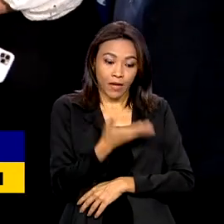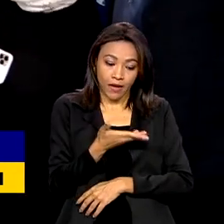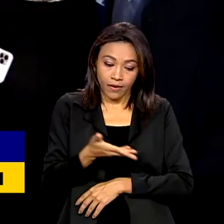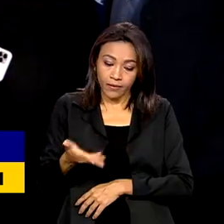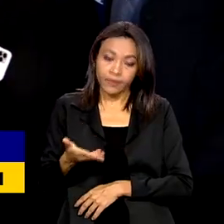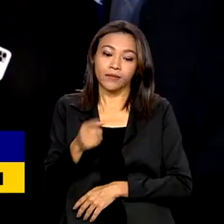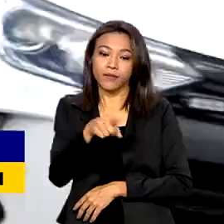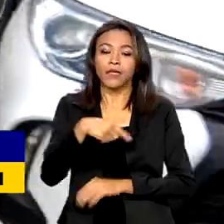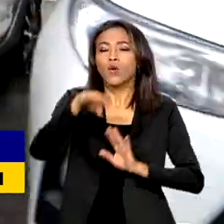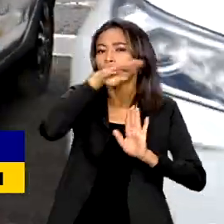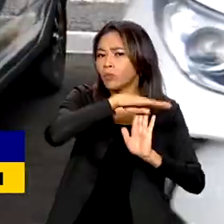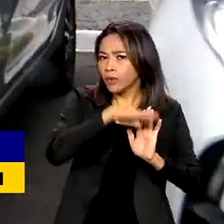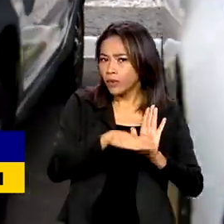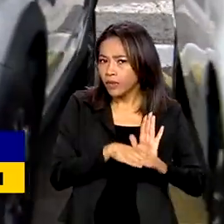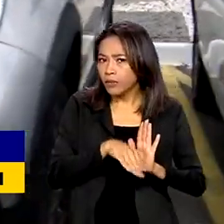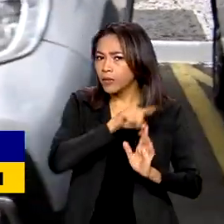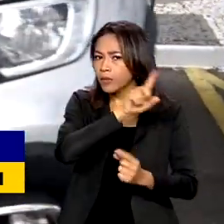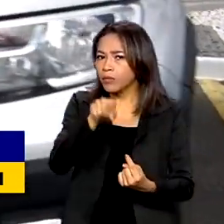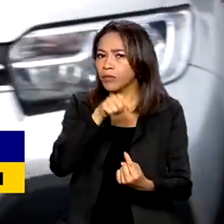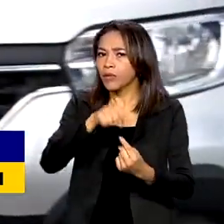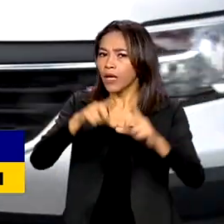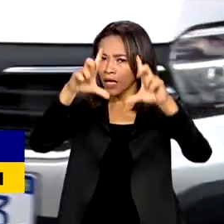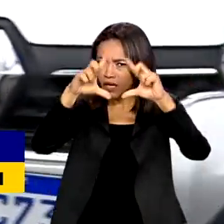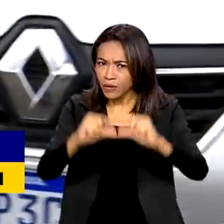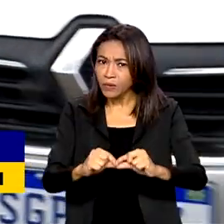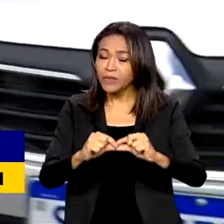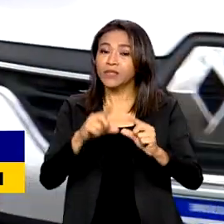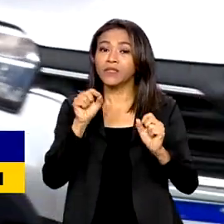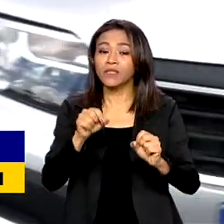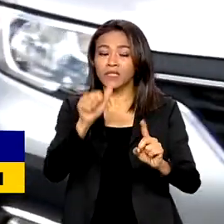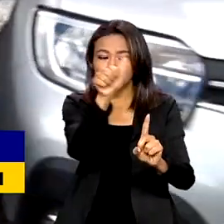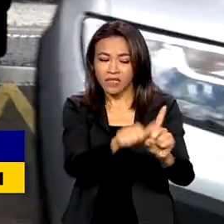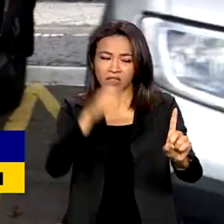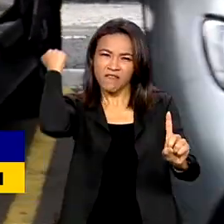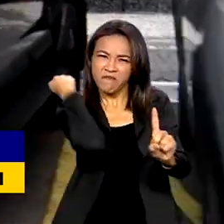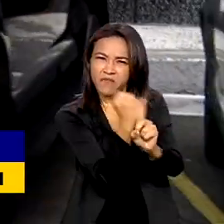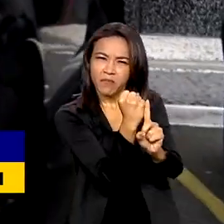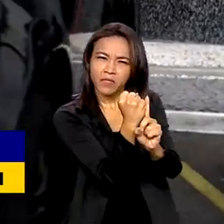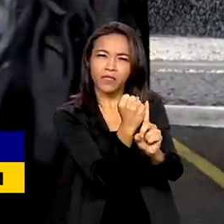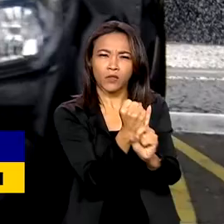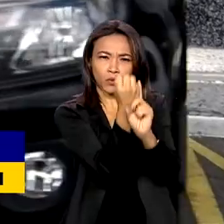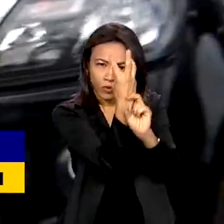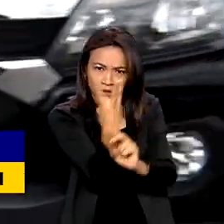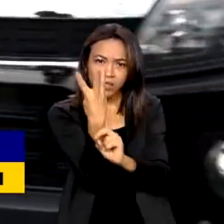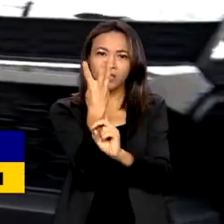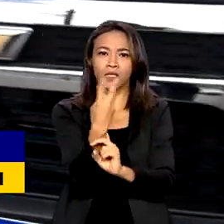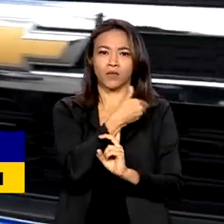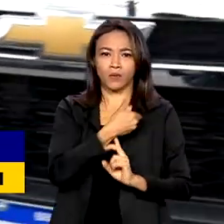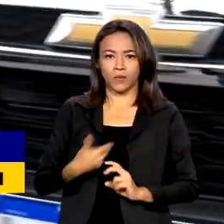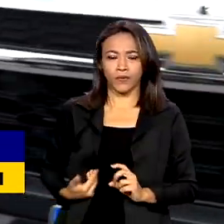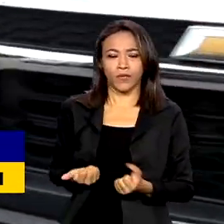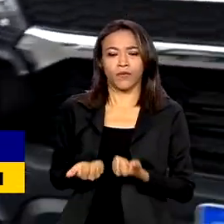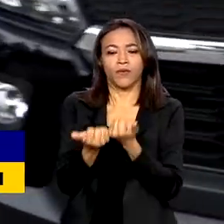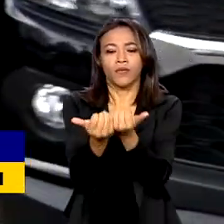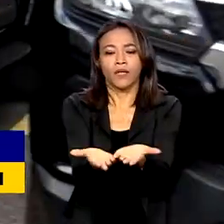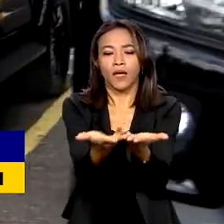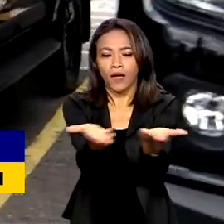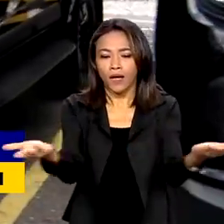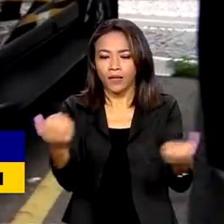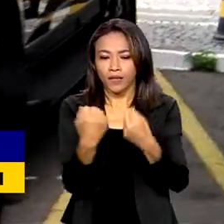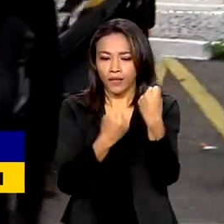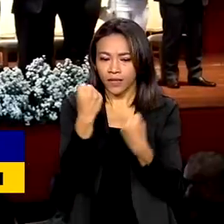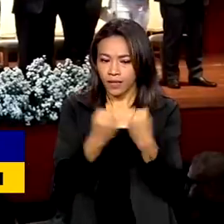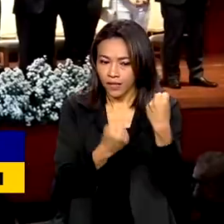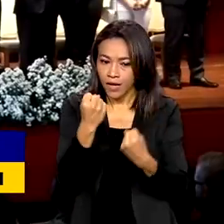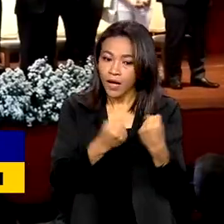eixos do pronate 2 é a redução dos índices de feminicídio os três governos receberam viaturas para as Patrulhas